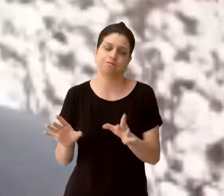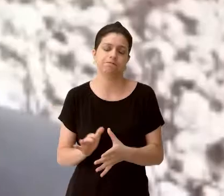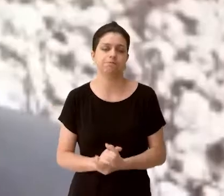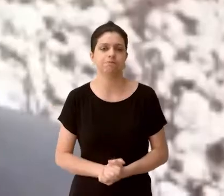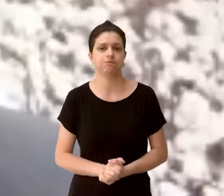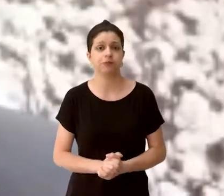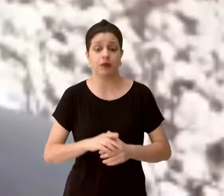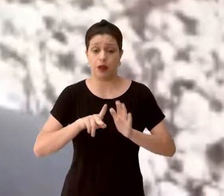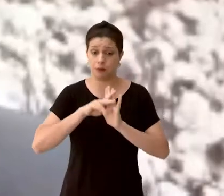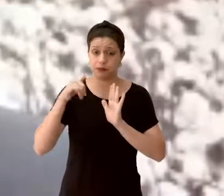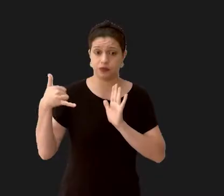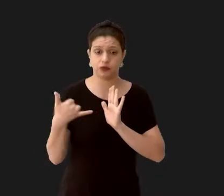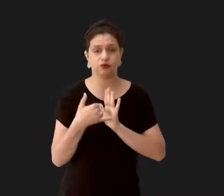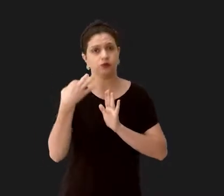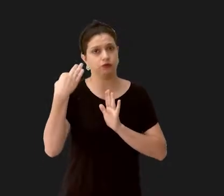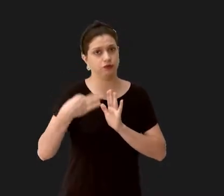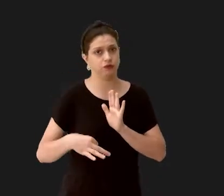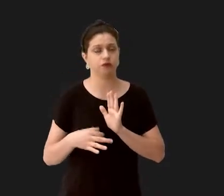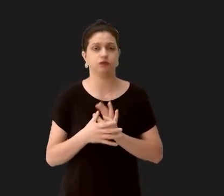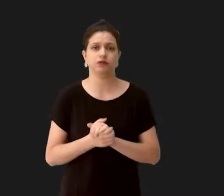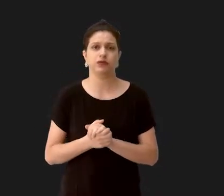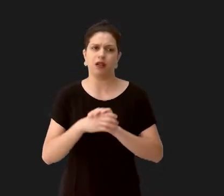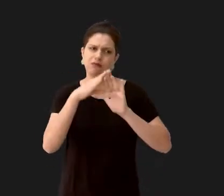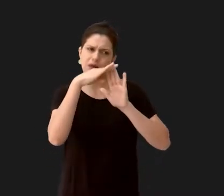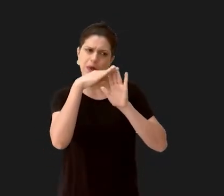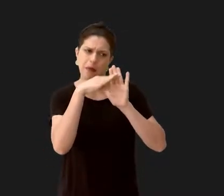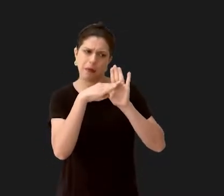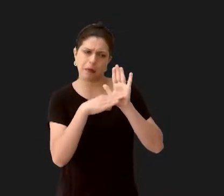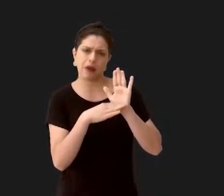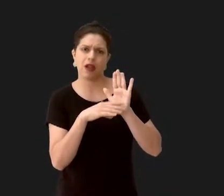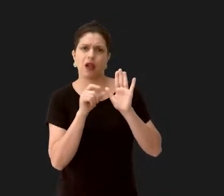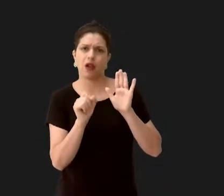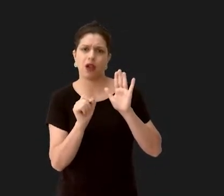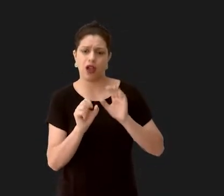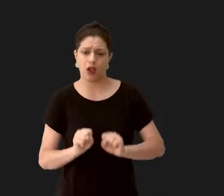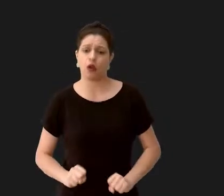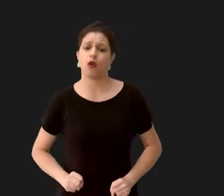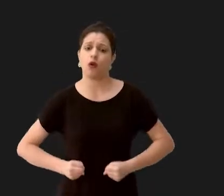de uma atenção especial. Um plano concreto,